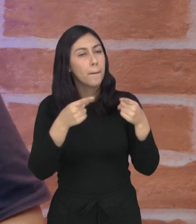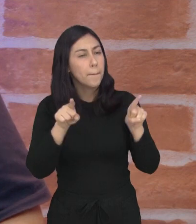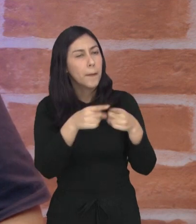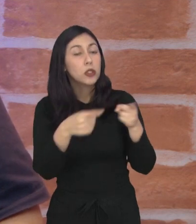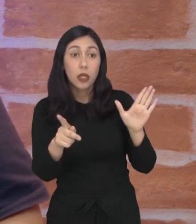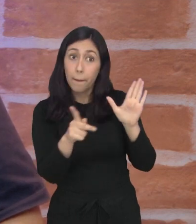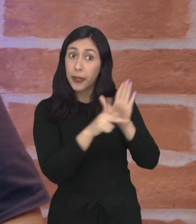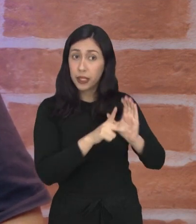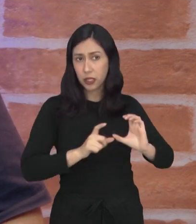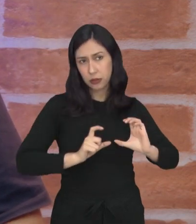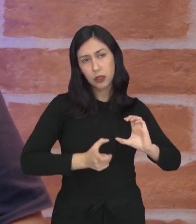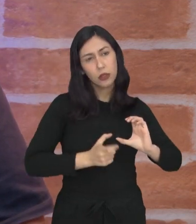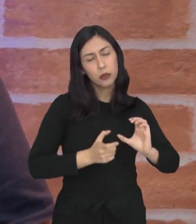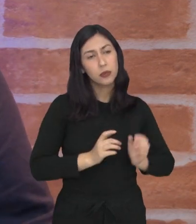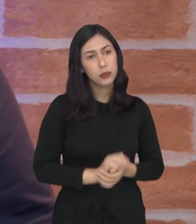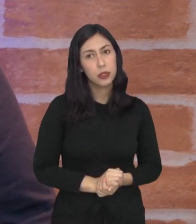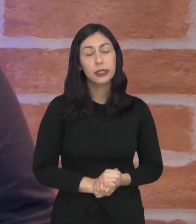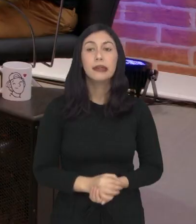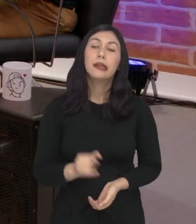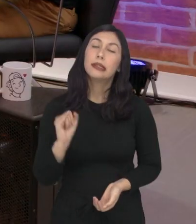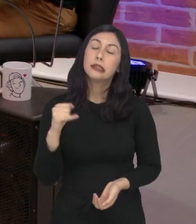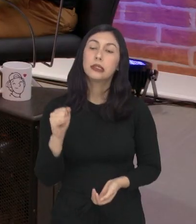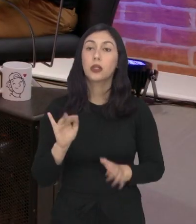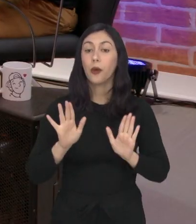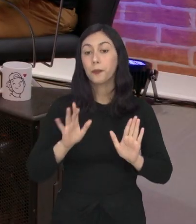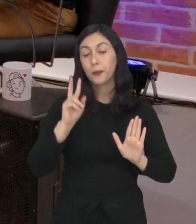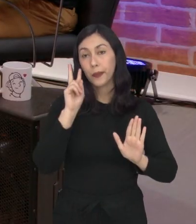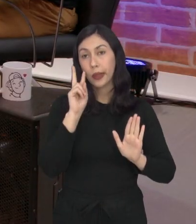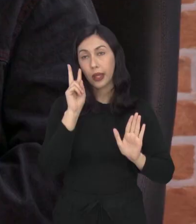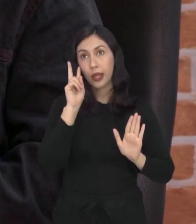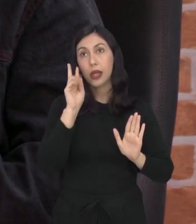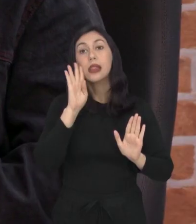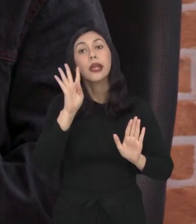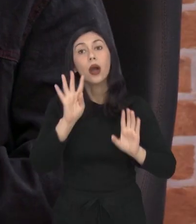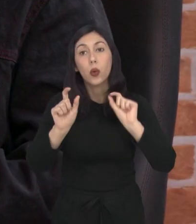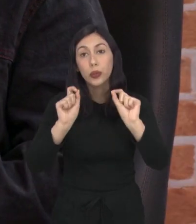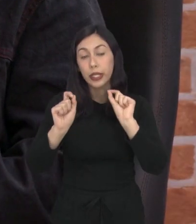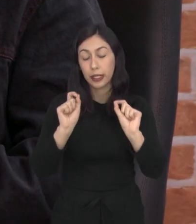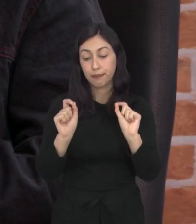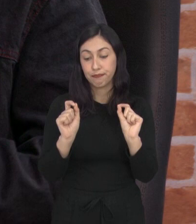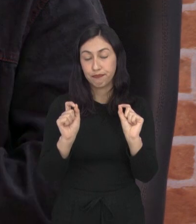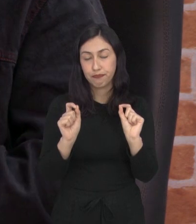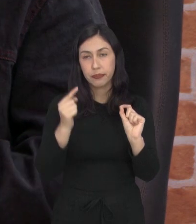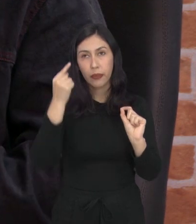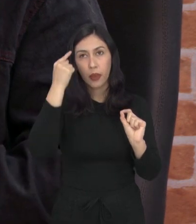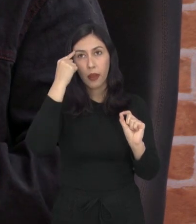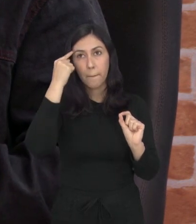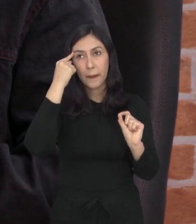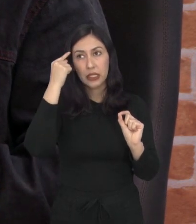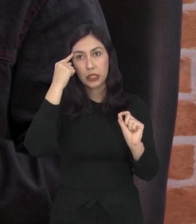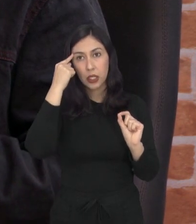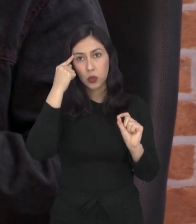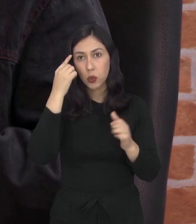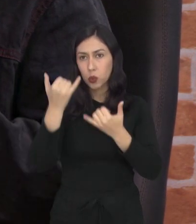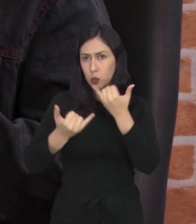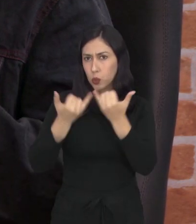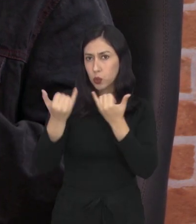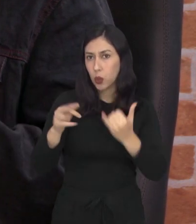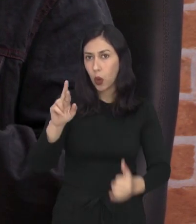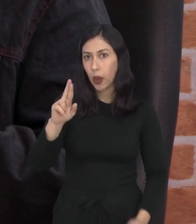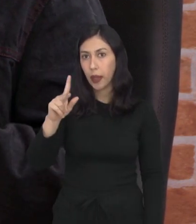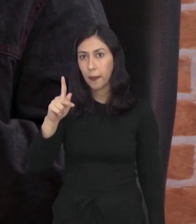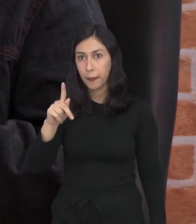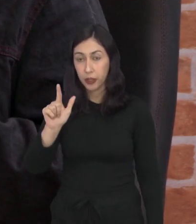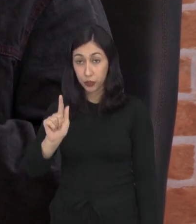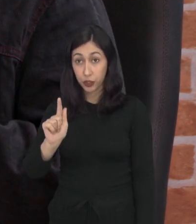do mundo geek agora. Compõe totalmente. Uma coisa muito legal, por exemplo, abraçando até essa questão do RPG, eu